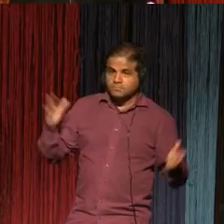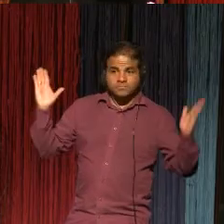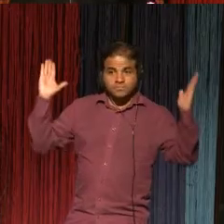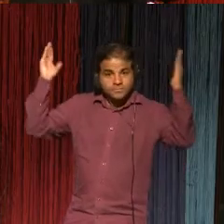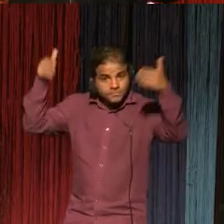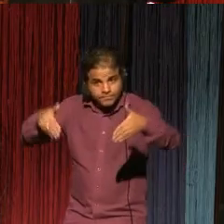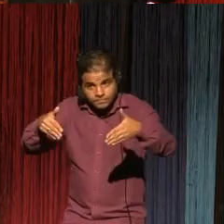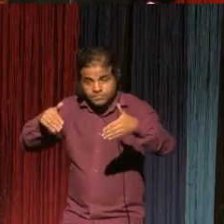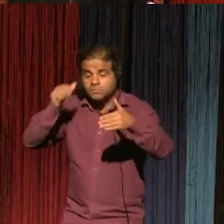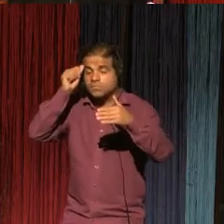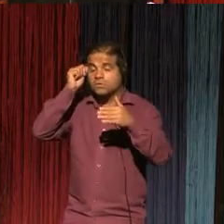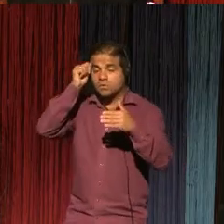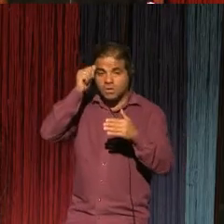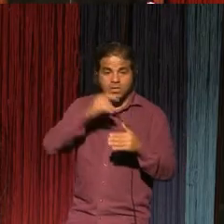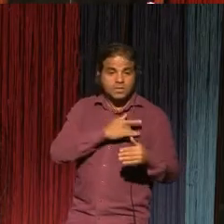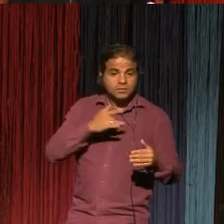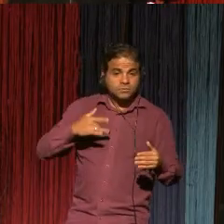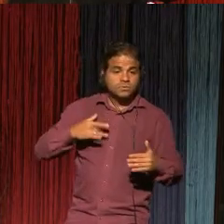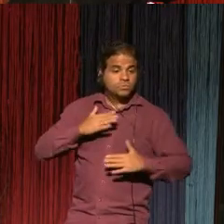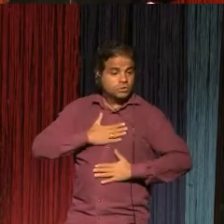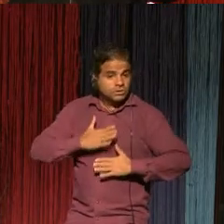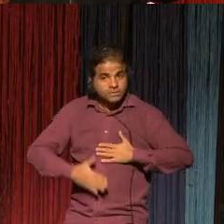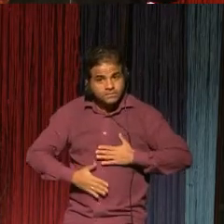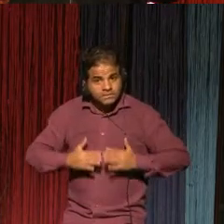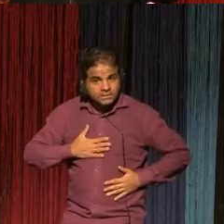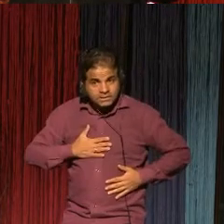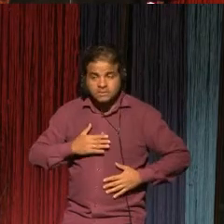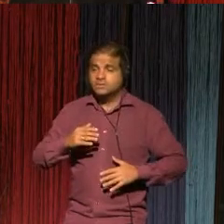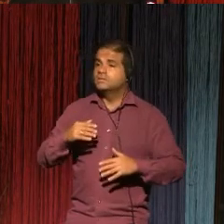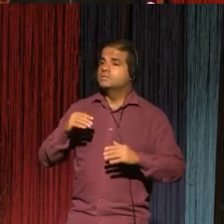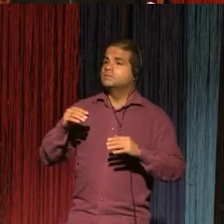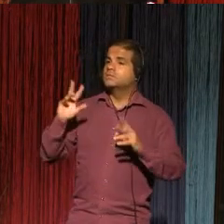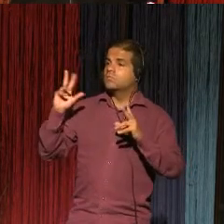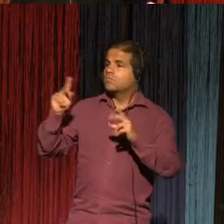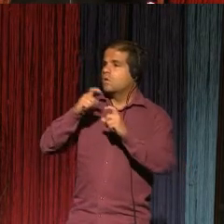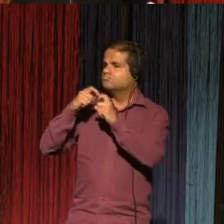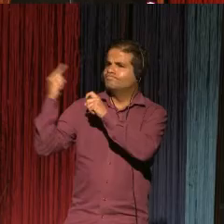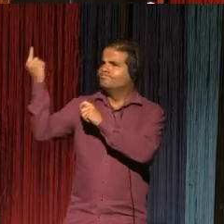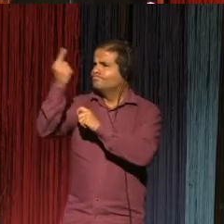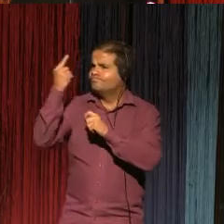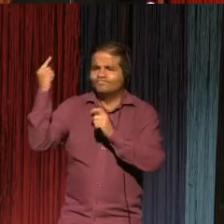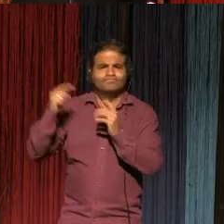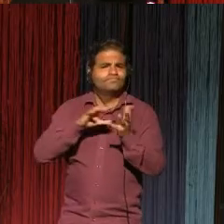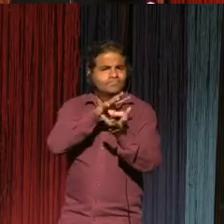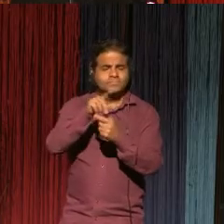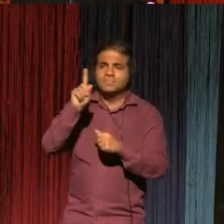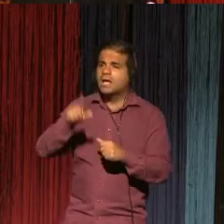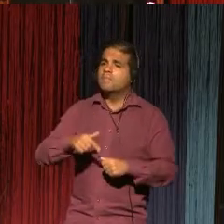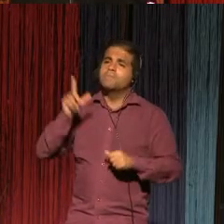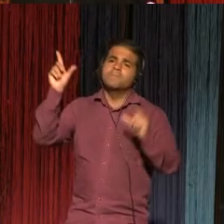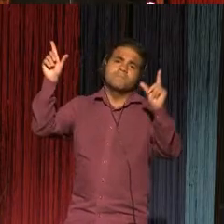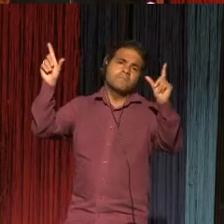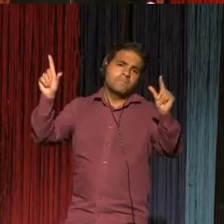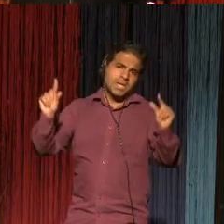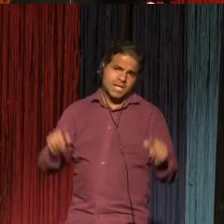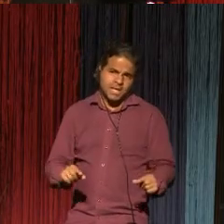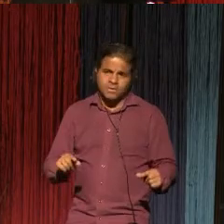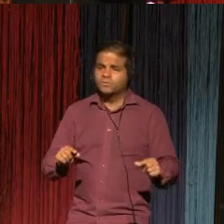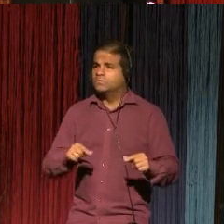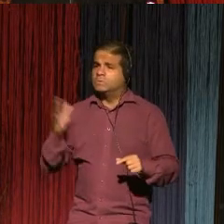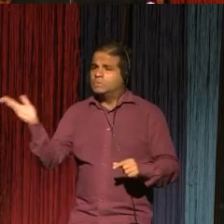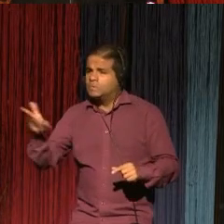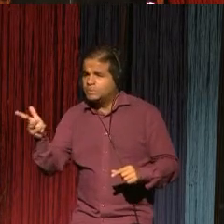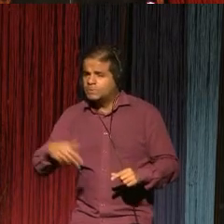Focar apenas na saúde física, como medicina ocidental faz, é menos eficiente do que uma abordagem